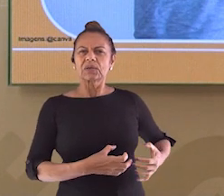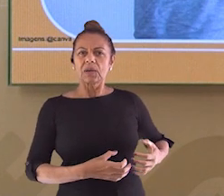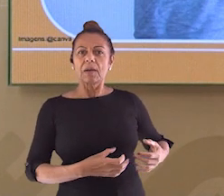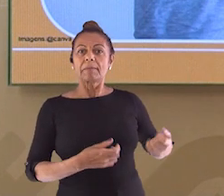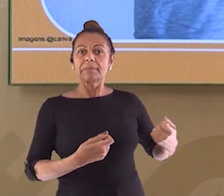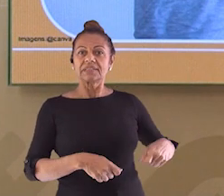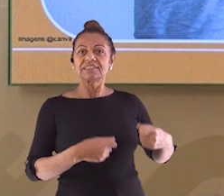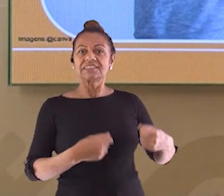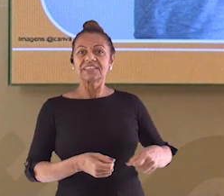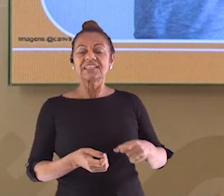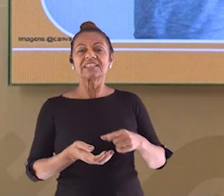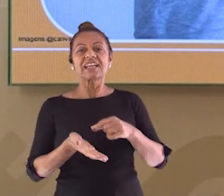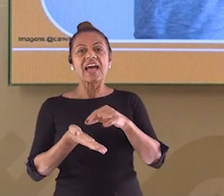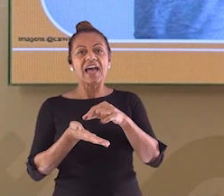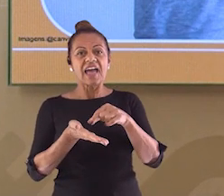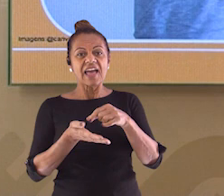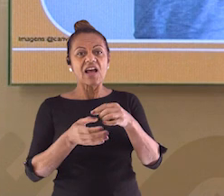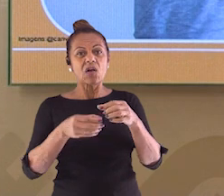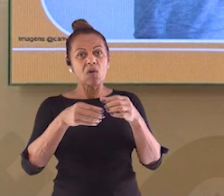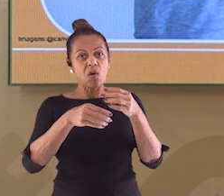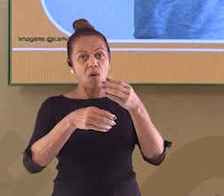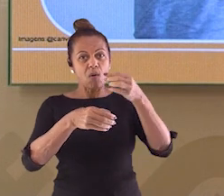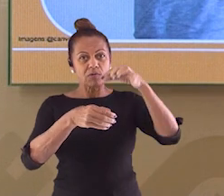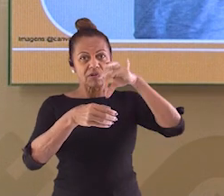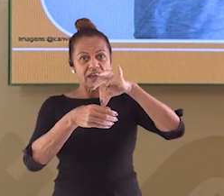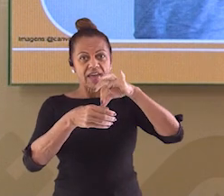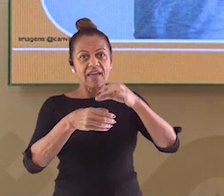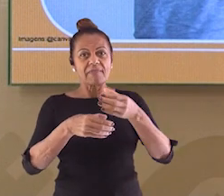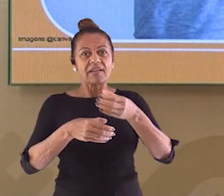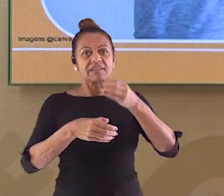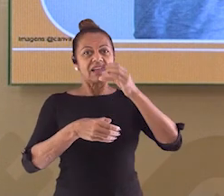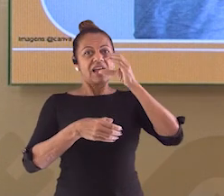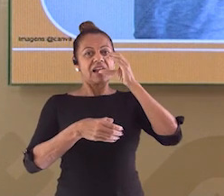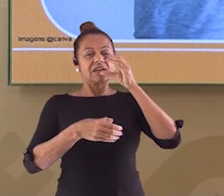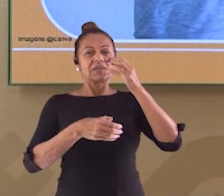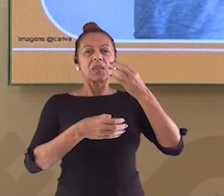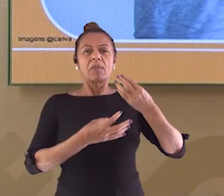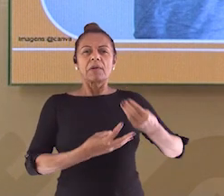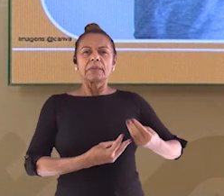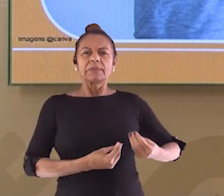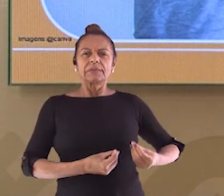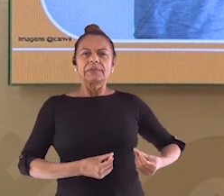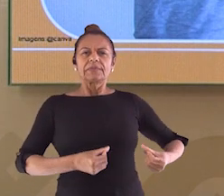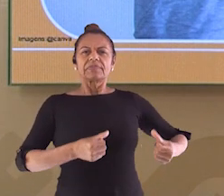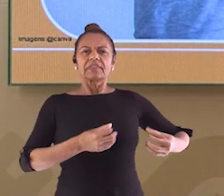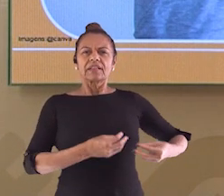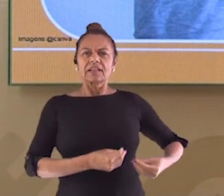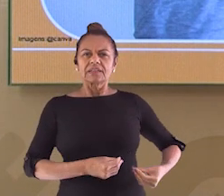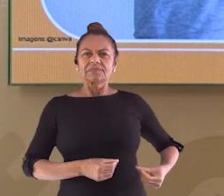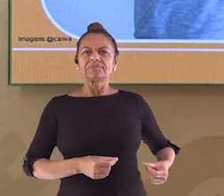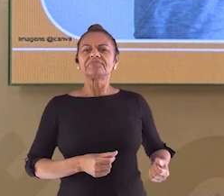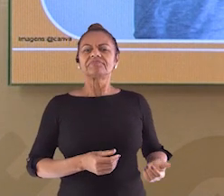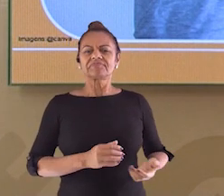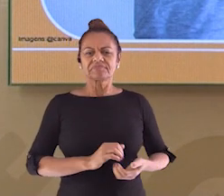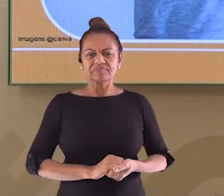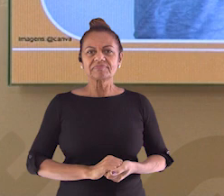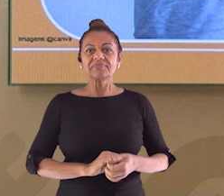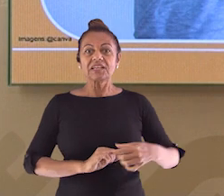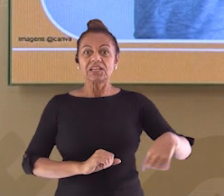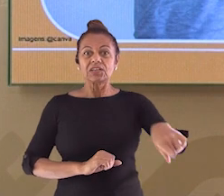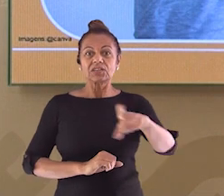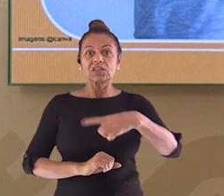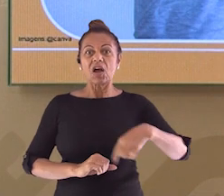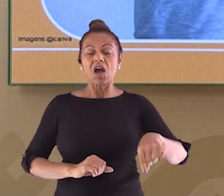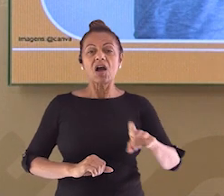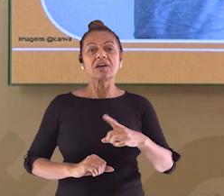os antiácidos, tá? Fazendo com que o ambiente estomacal ele se normalize. Como se vê, dependemos da